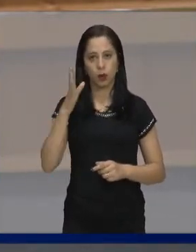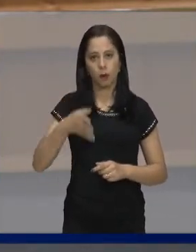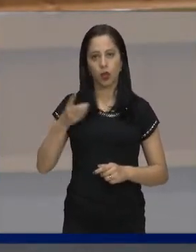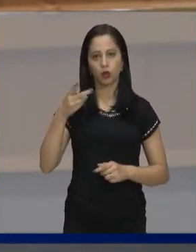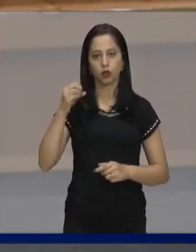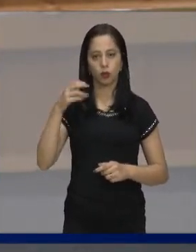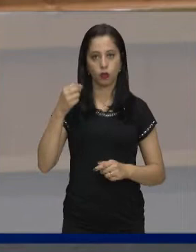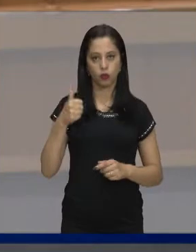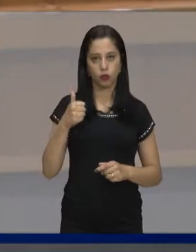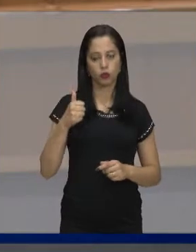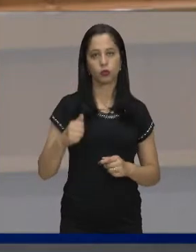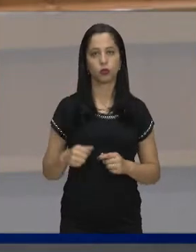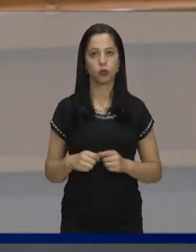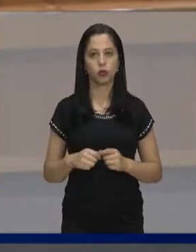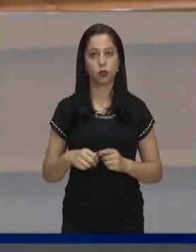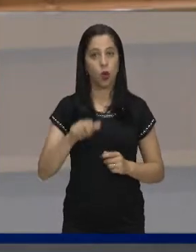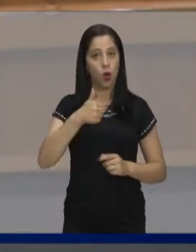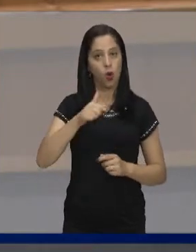10980/2021,